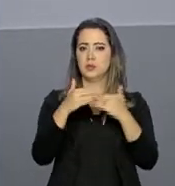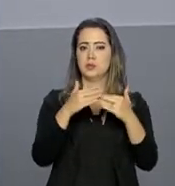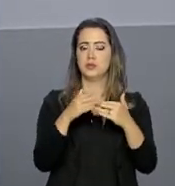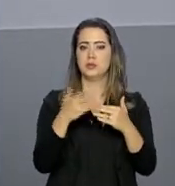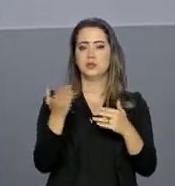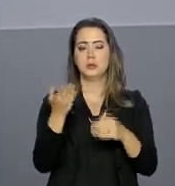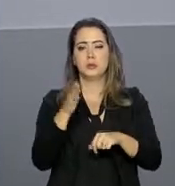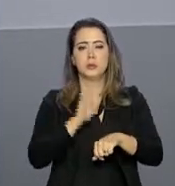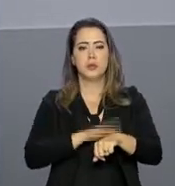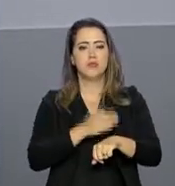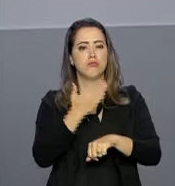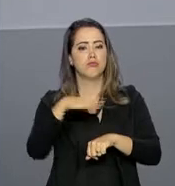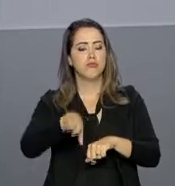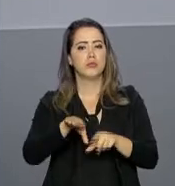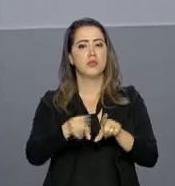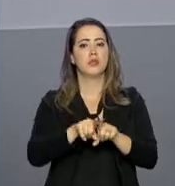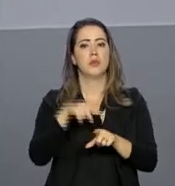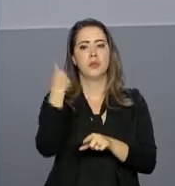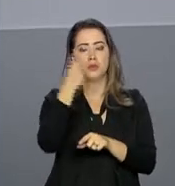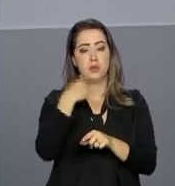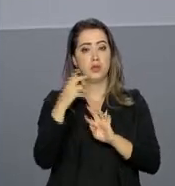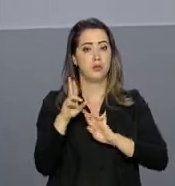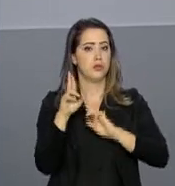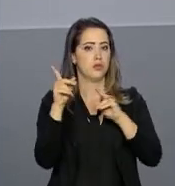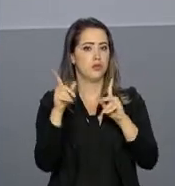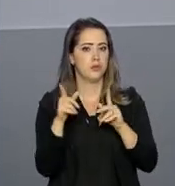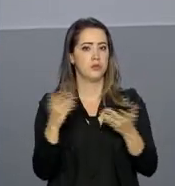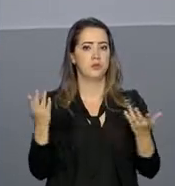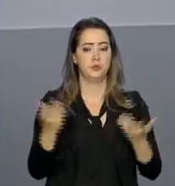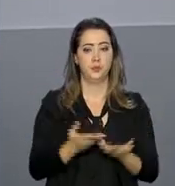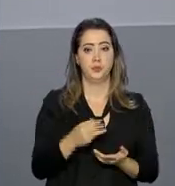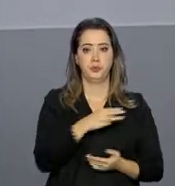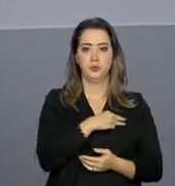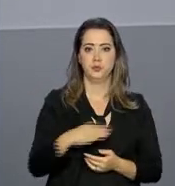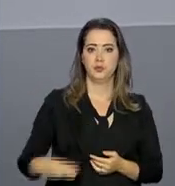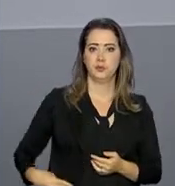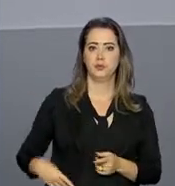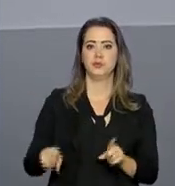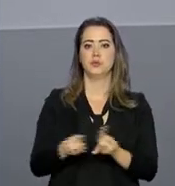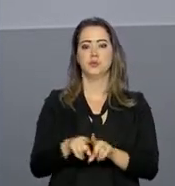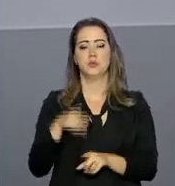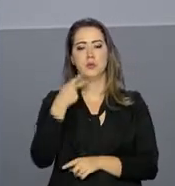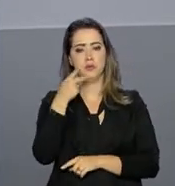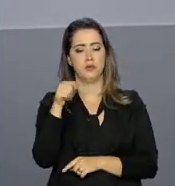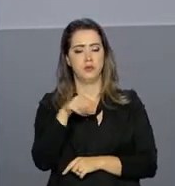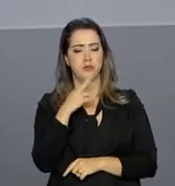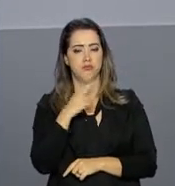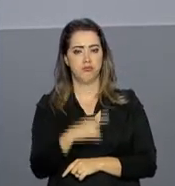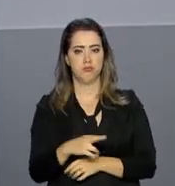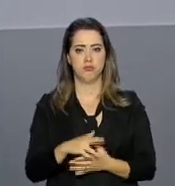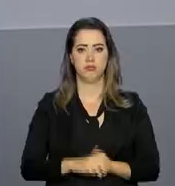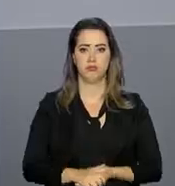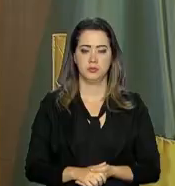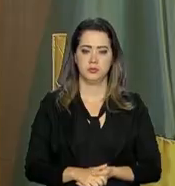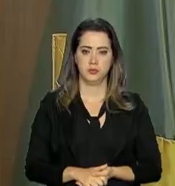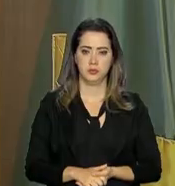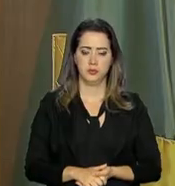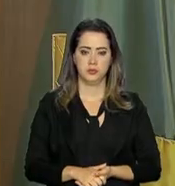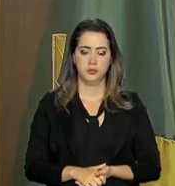intermitente regulamentados com a modernização trabalhista o ministro o moura também comentou esses resultados